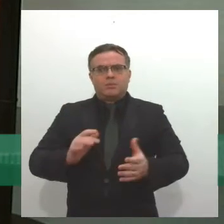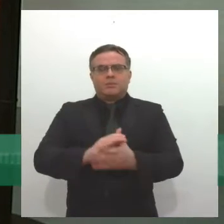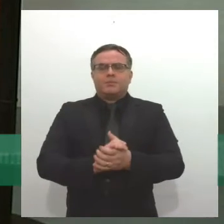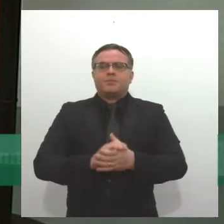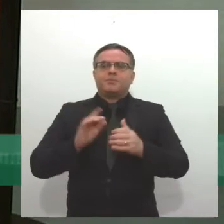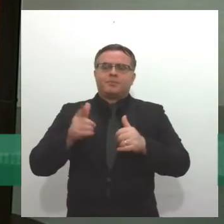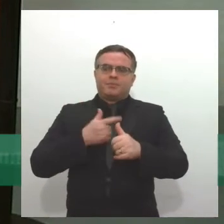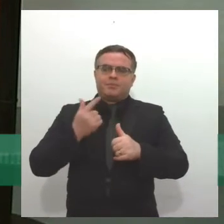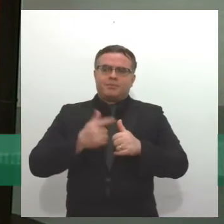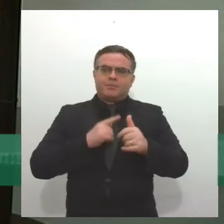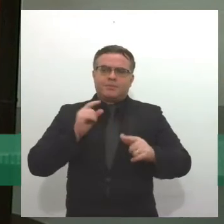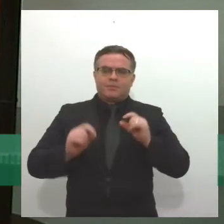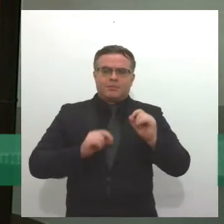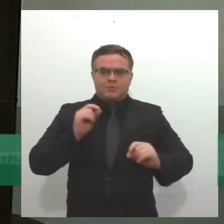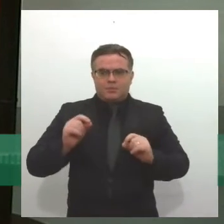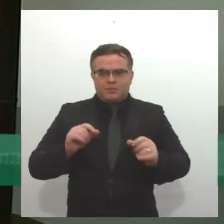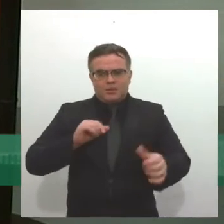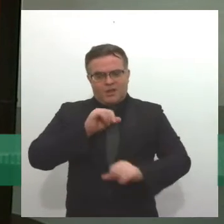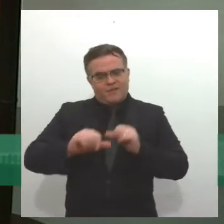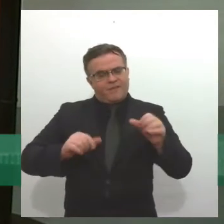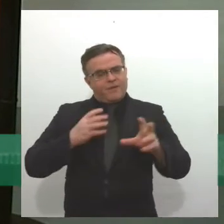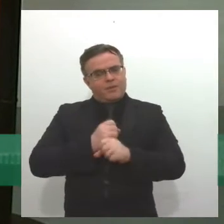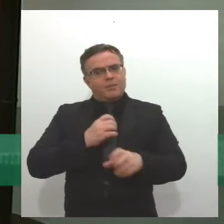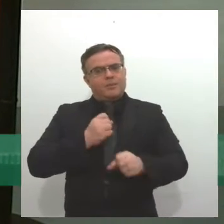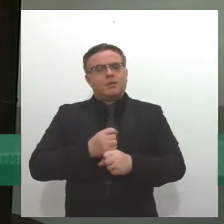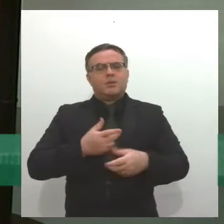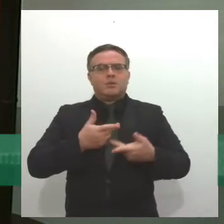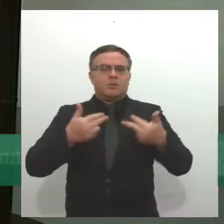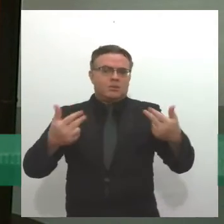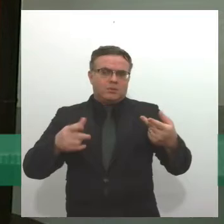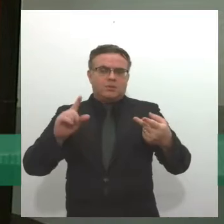temos a reforma tributária, tem uma no